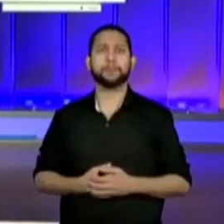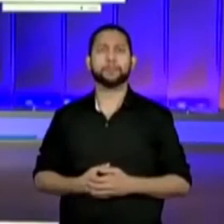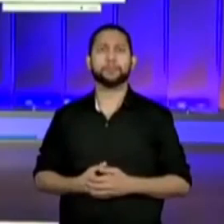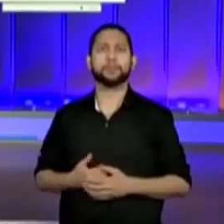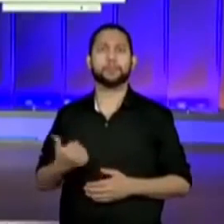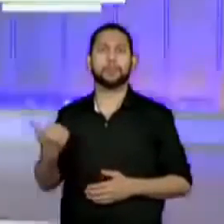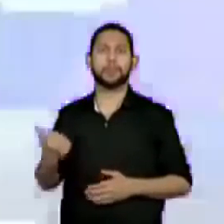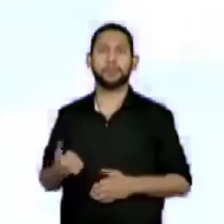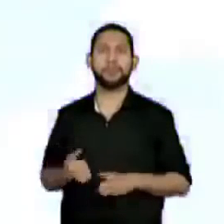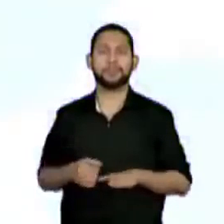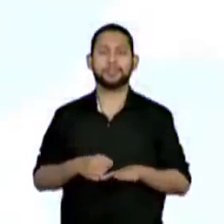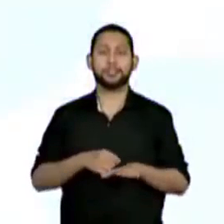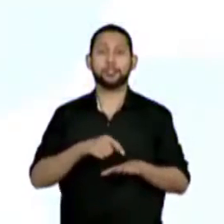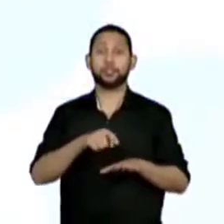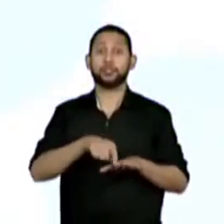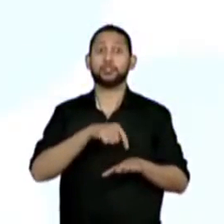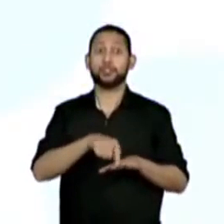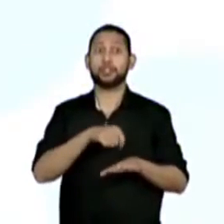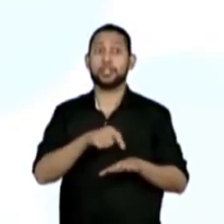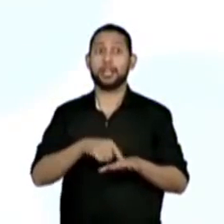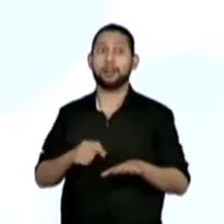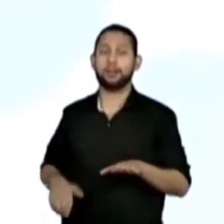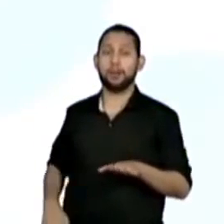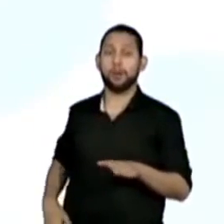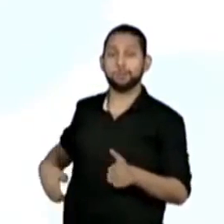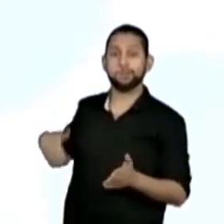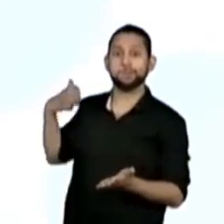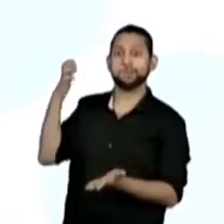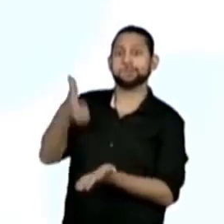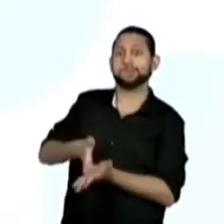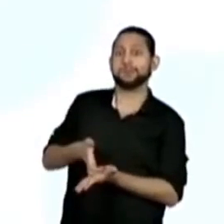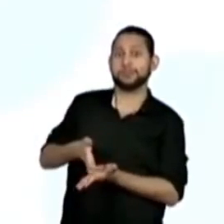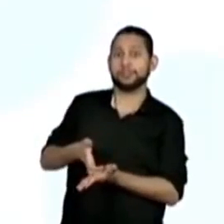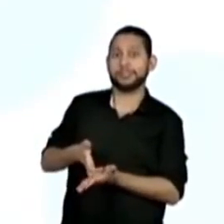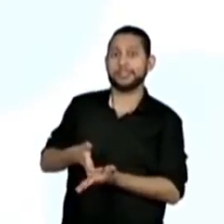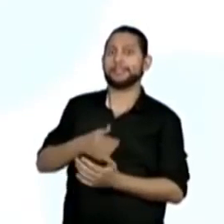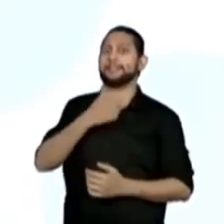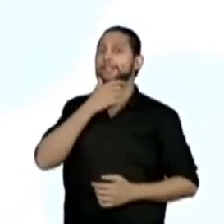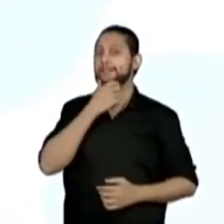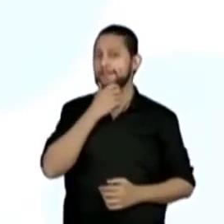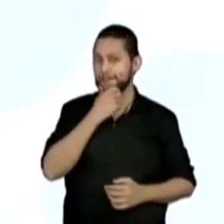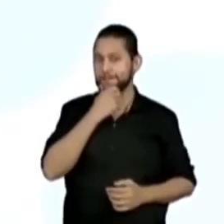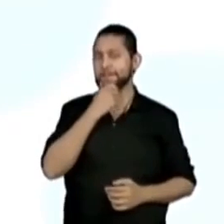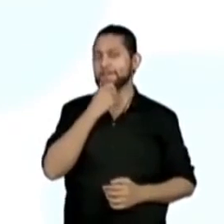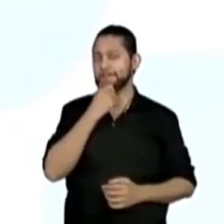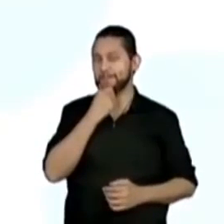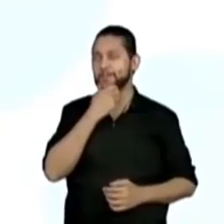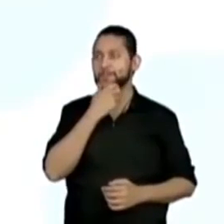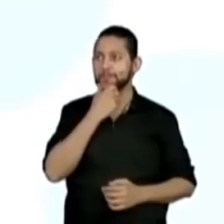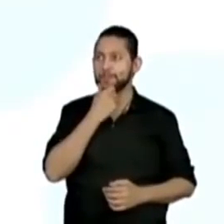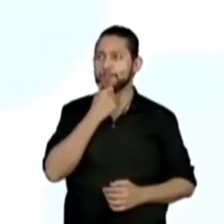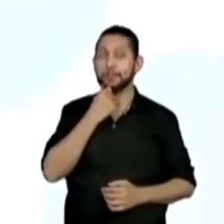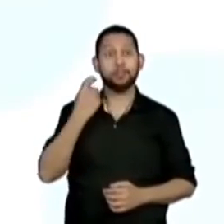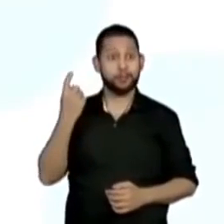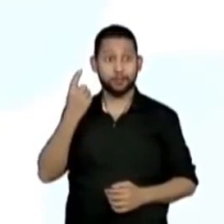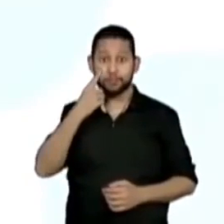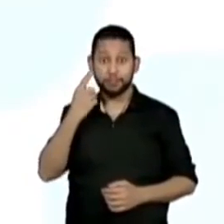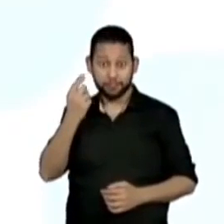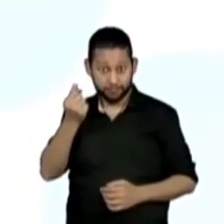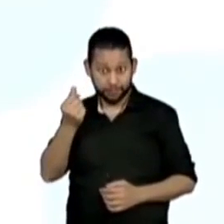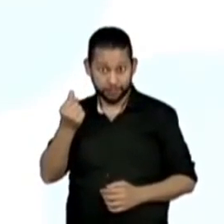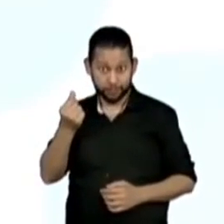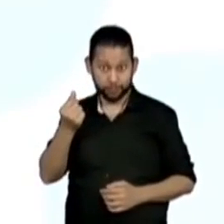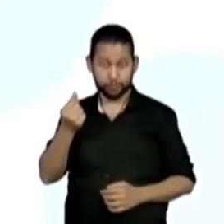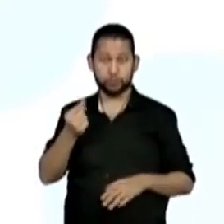produto valor pago à vista por um chinelo como esse que vocês estão vendo o valor